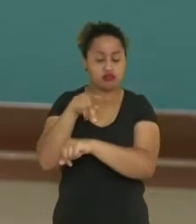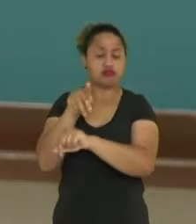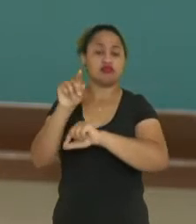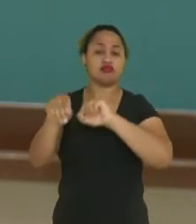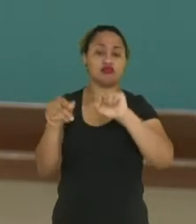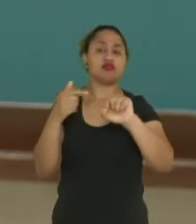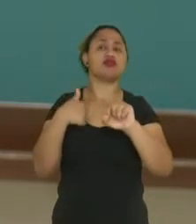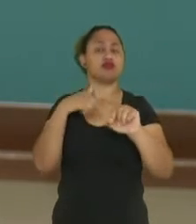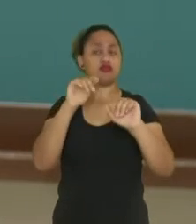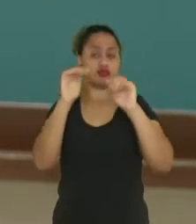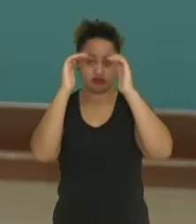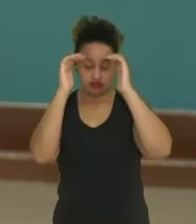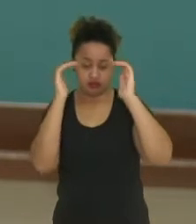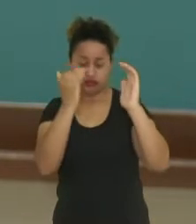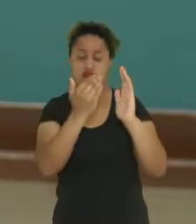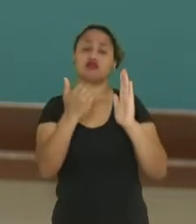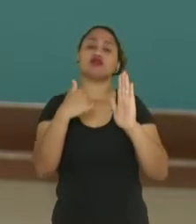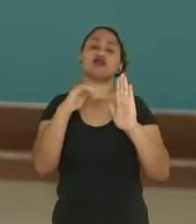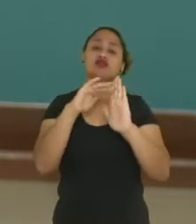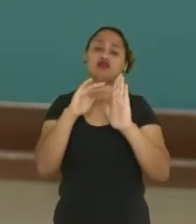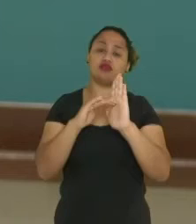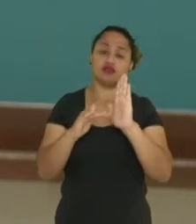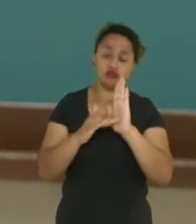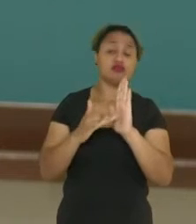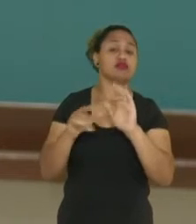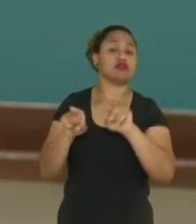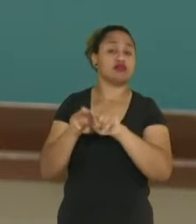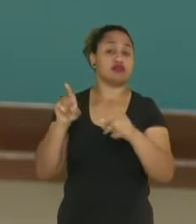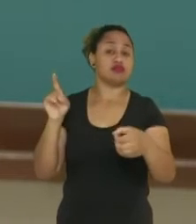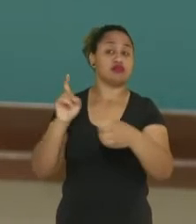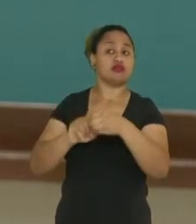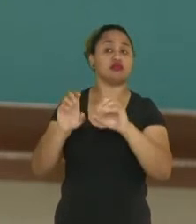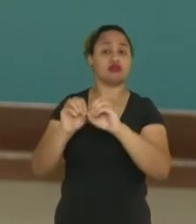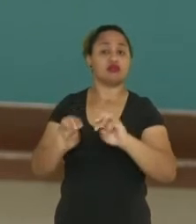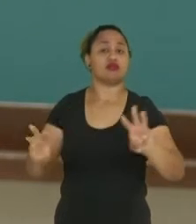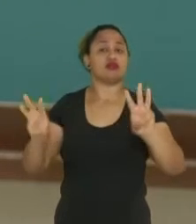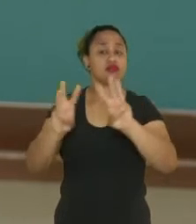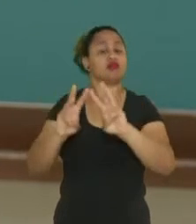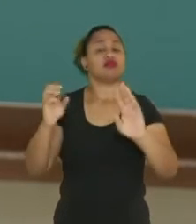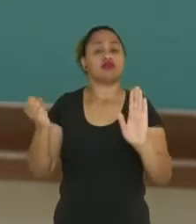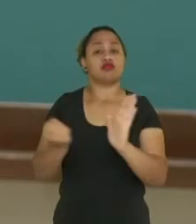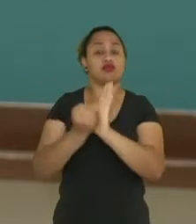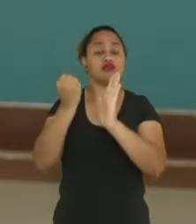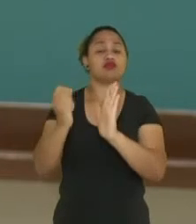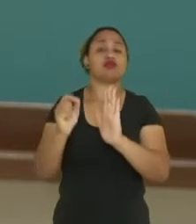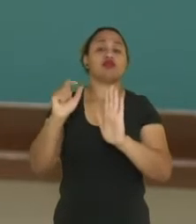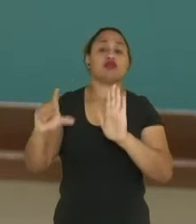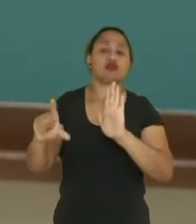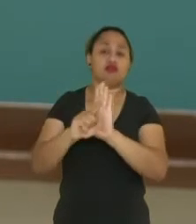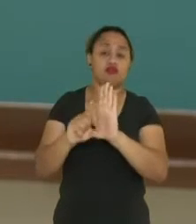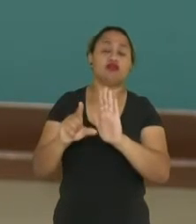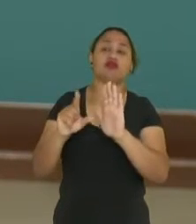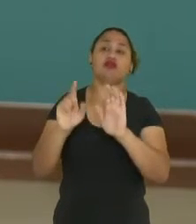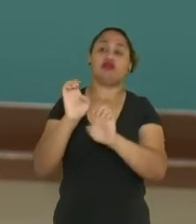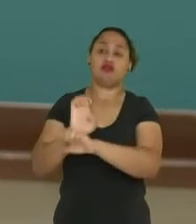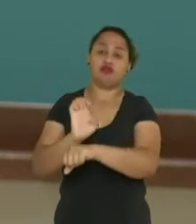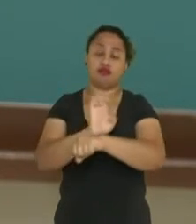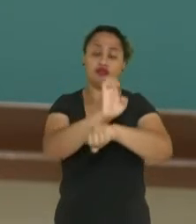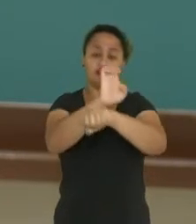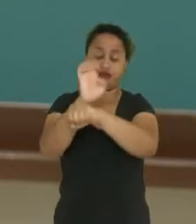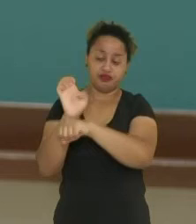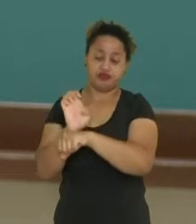as recomendações, que fazem parte da ONU, elas sempre marcam suas legislações estaduais,